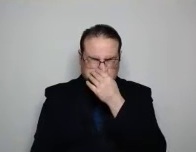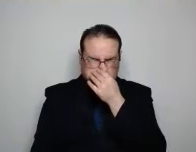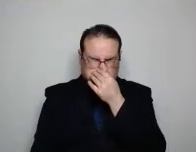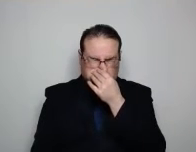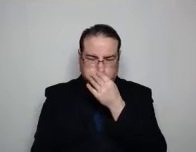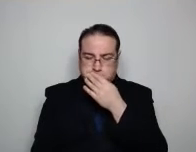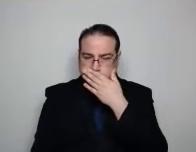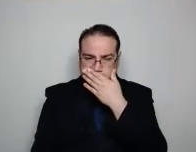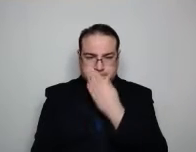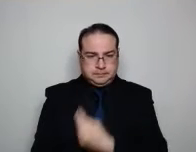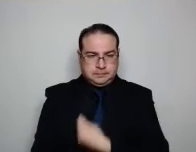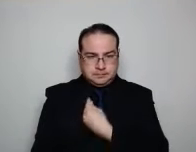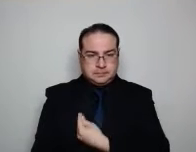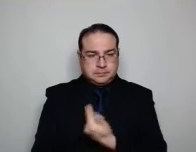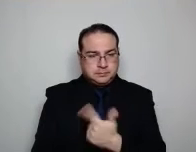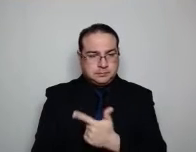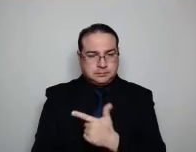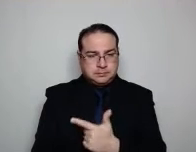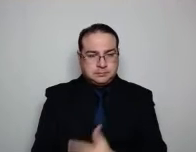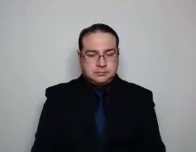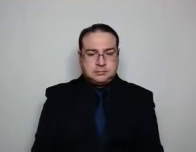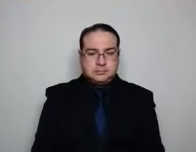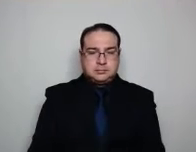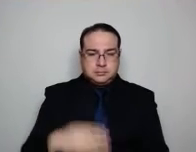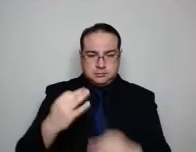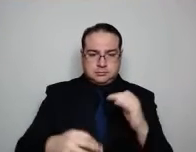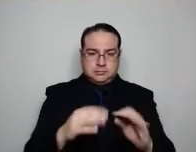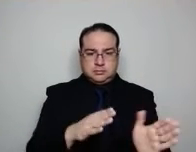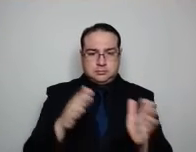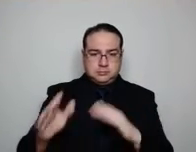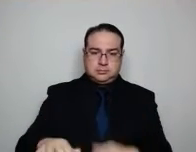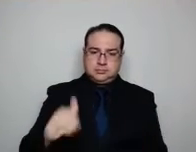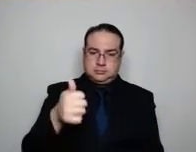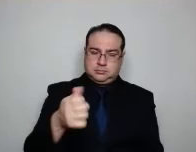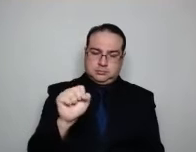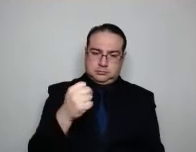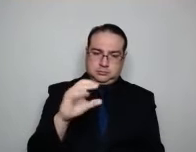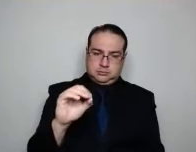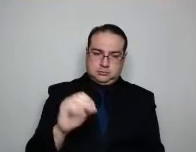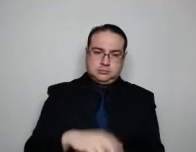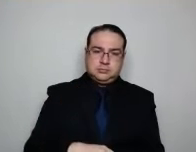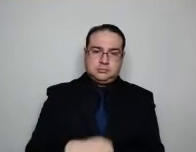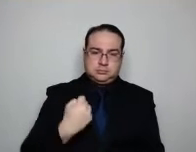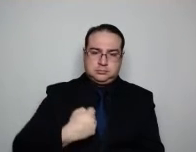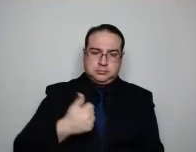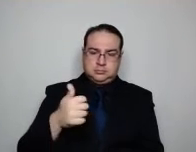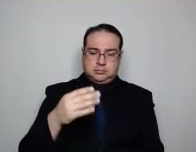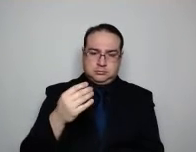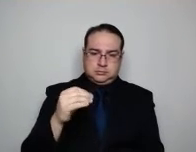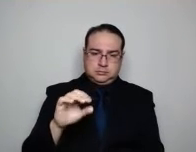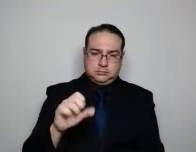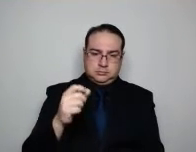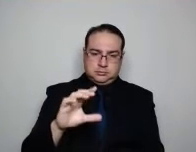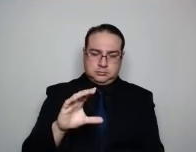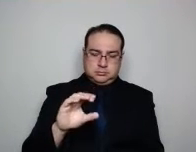Ausente, desembargador. Então está julgado. Na sequência, 180, número 180, que é a apelação civil